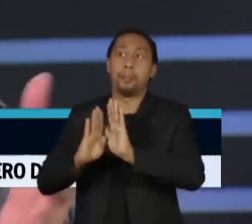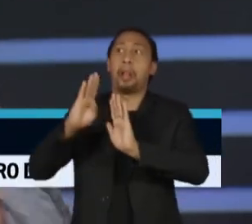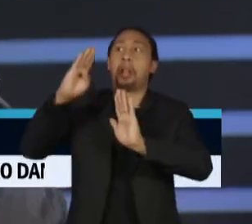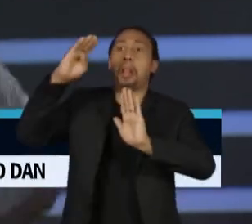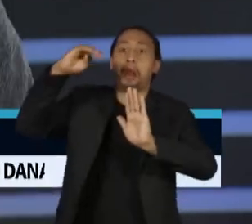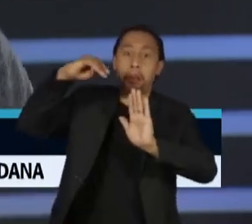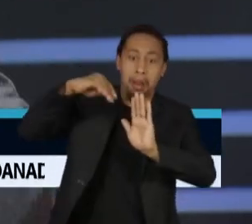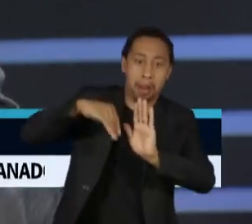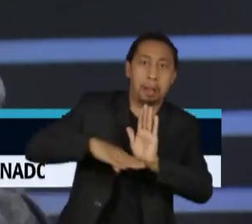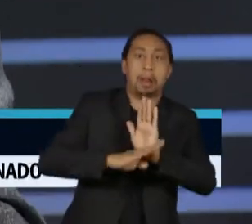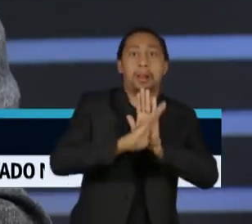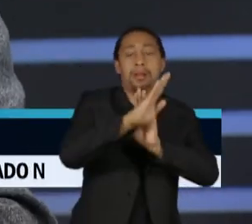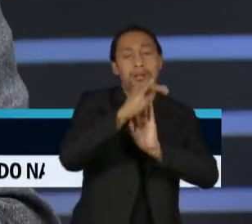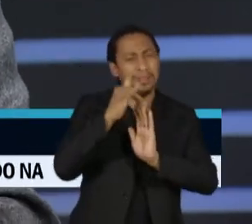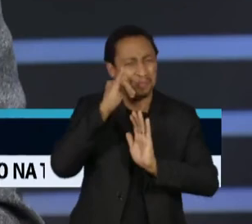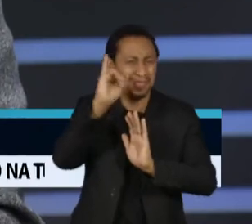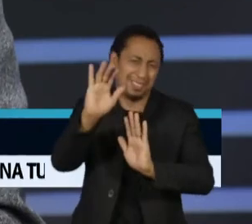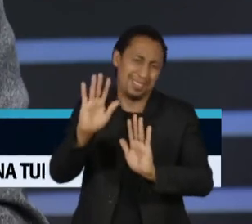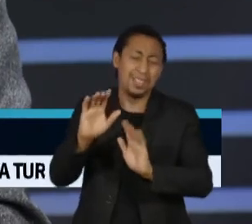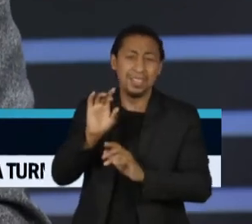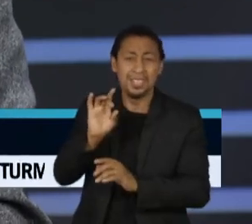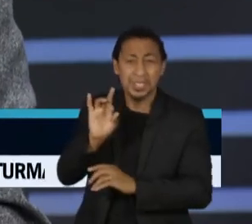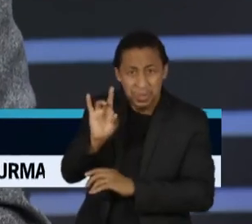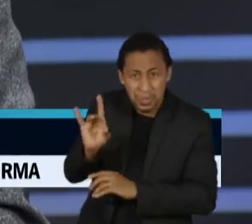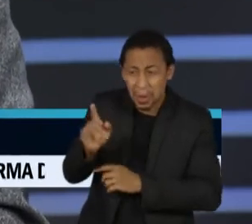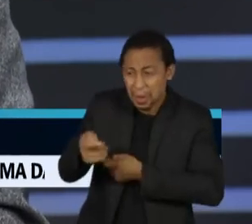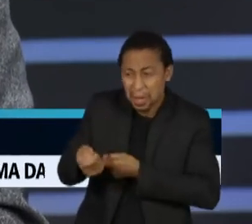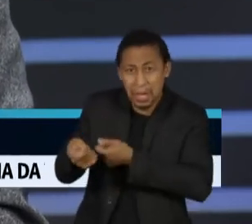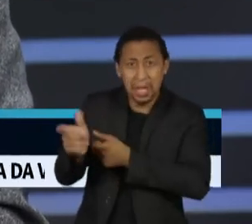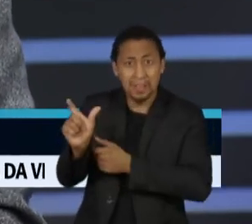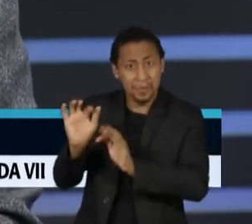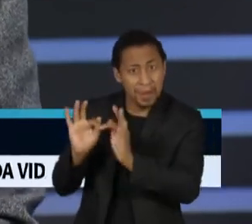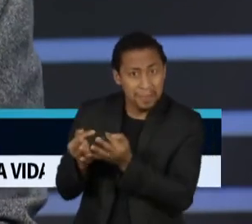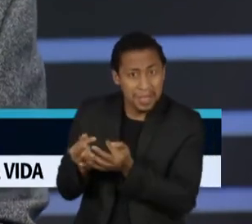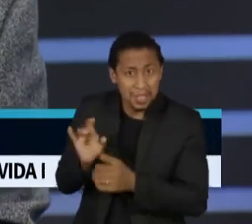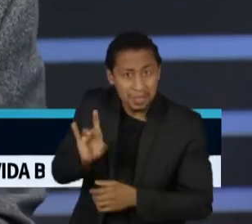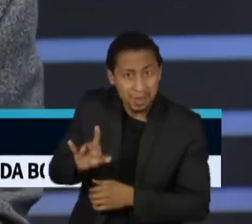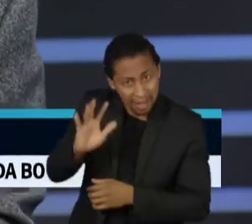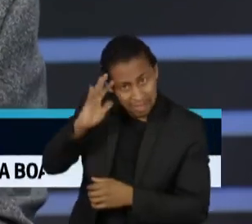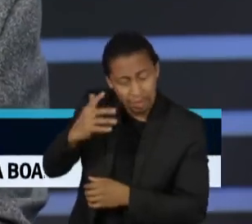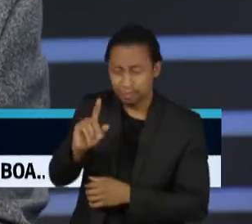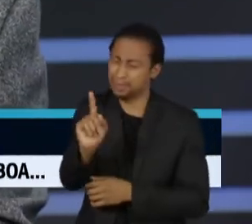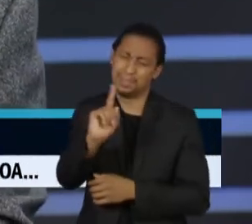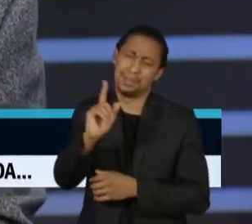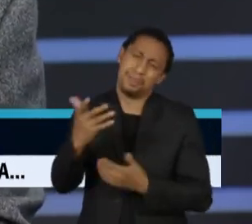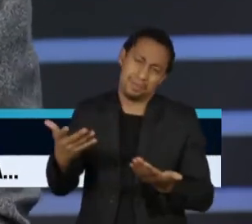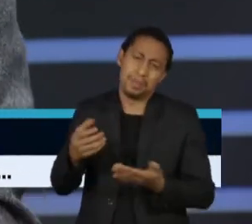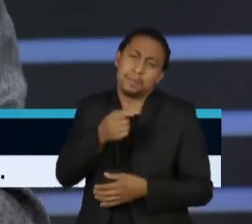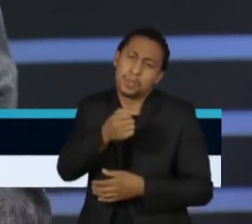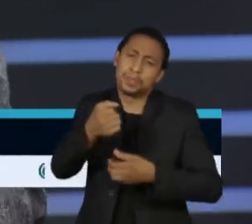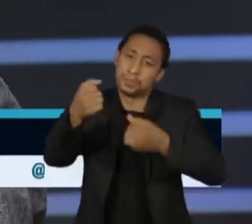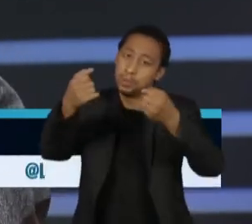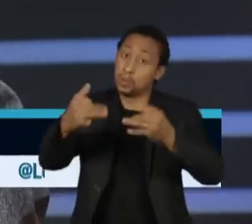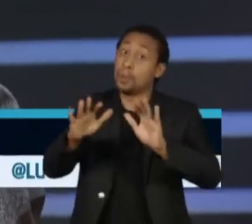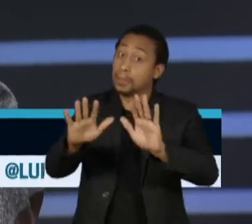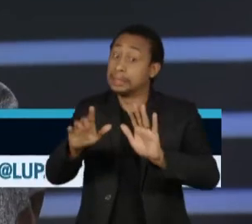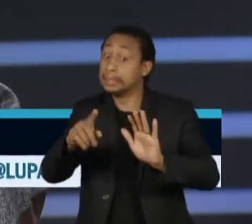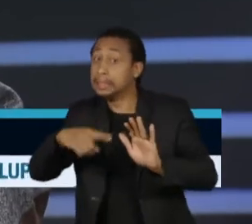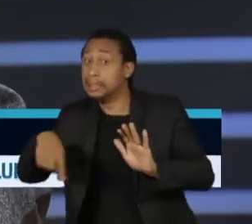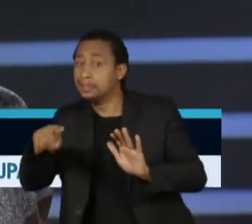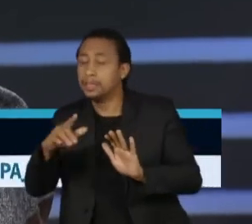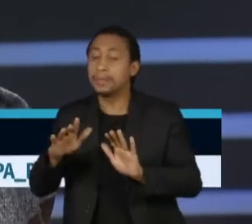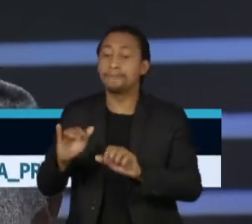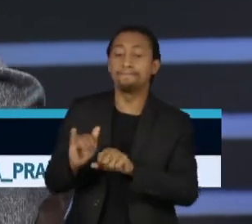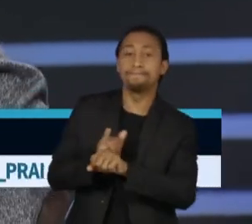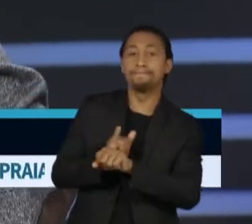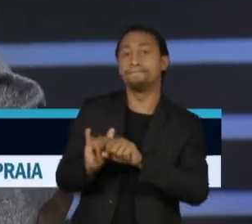só esse dinheiro, como disse também o entrevistado. Mas, de qualquer jeito, isso deixa como que um puxadinho assim, para o